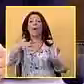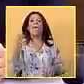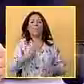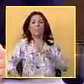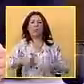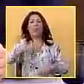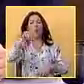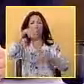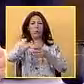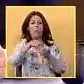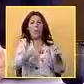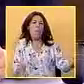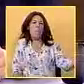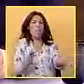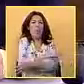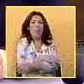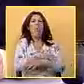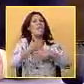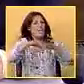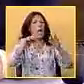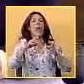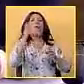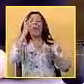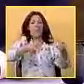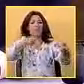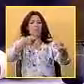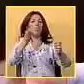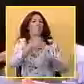vão fazer uma revolução violenta, não violenta. O que é isso de